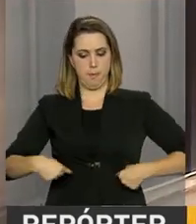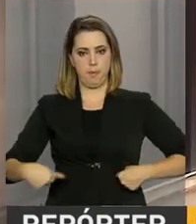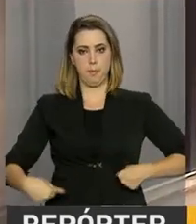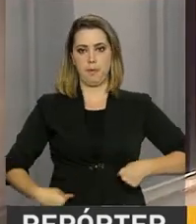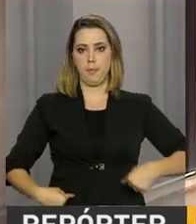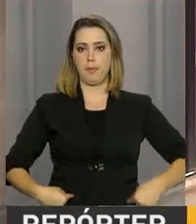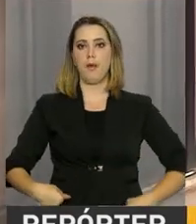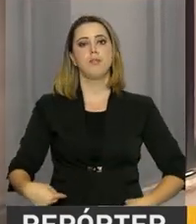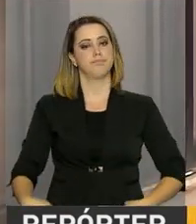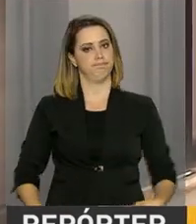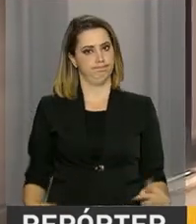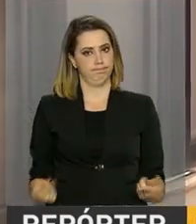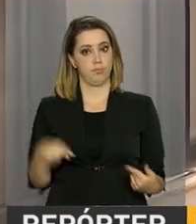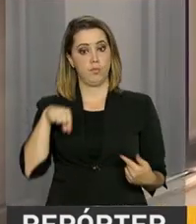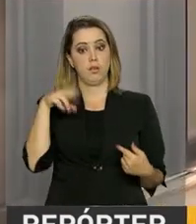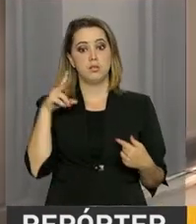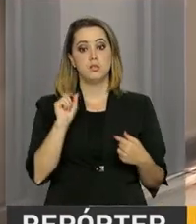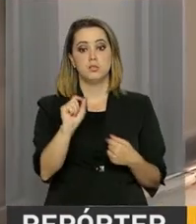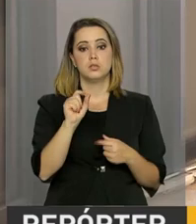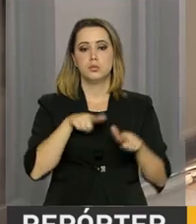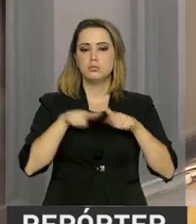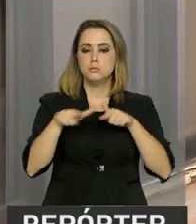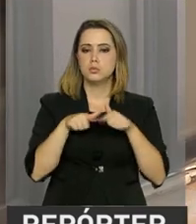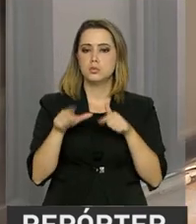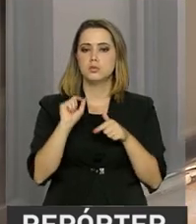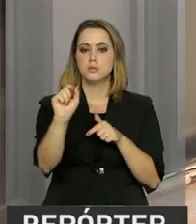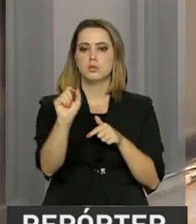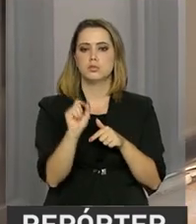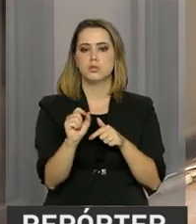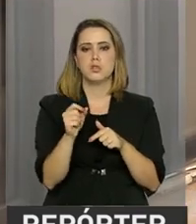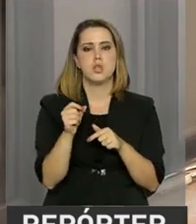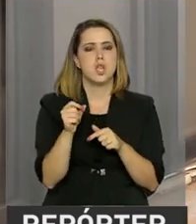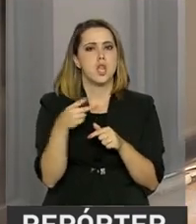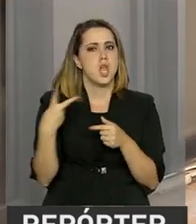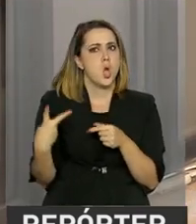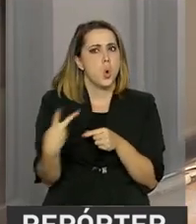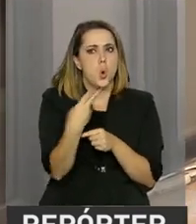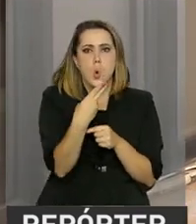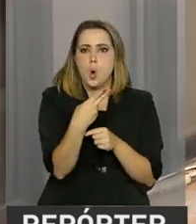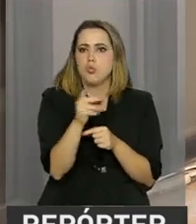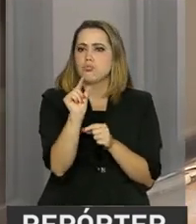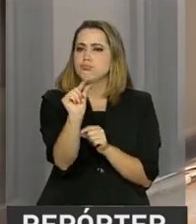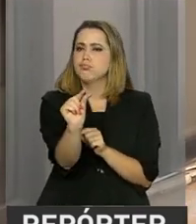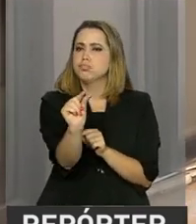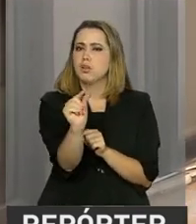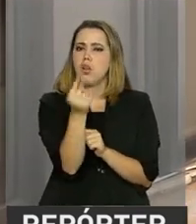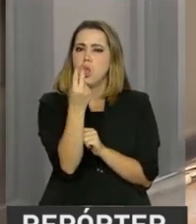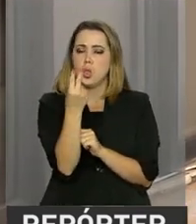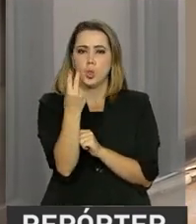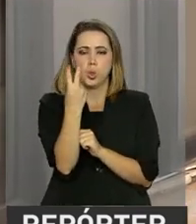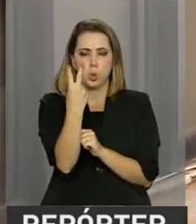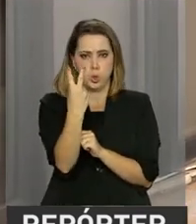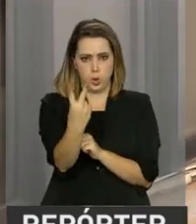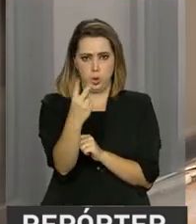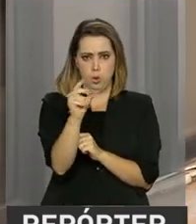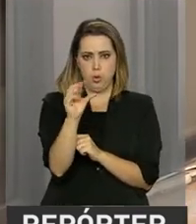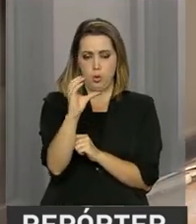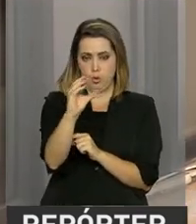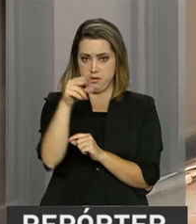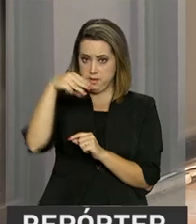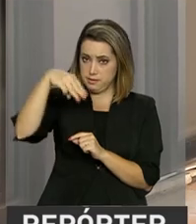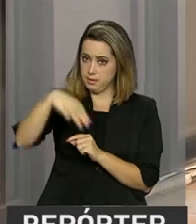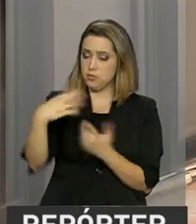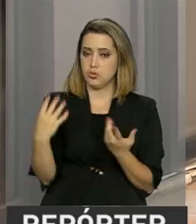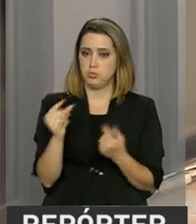abdômen e por ali eles trabalham. Então ficam cicatrizes muito pequenas, no máximo 2 centímetros, a maior cicatriz que eu